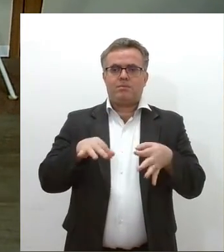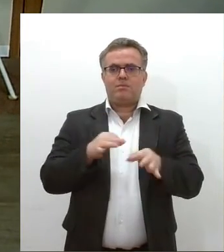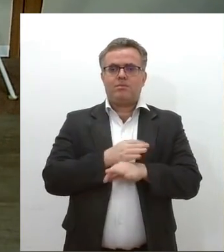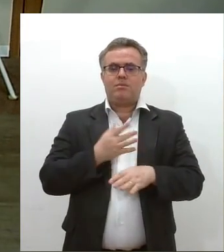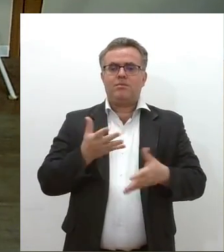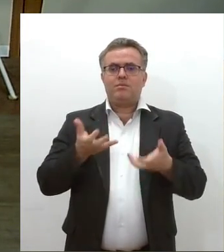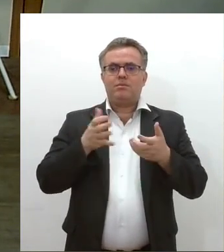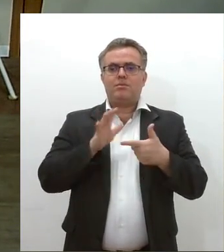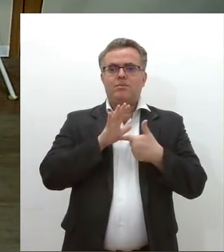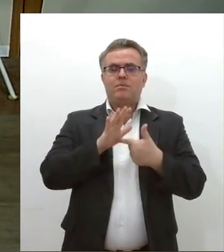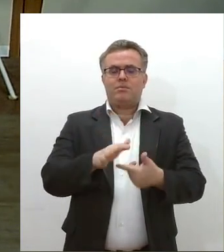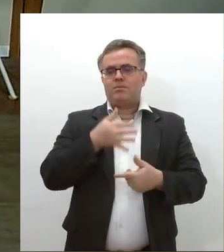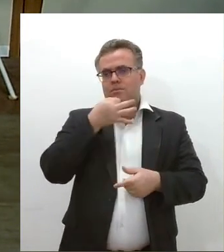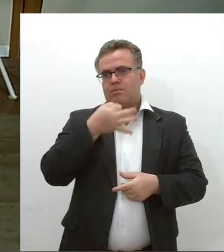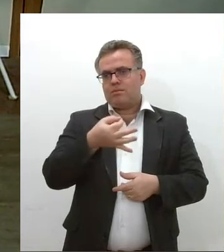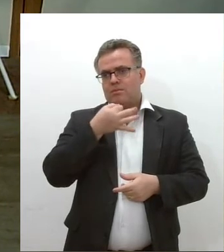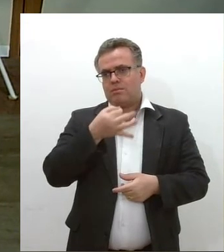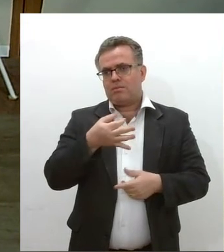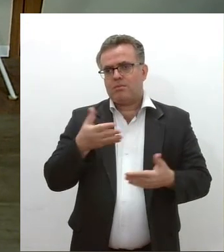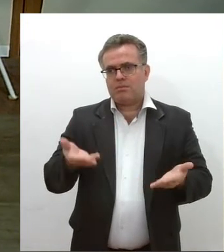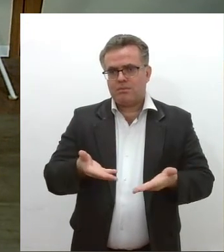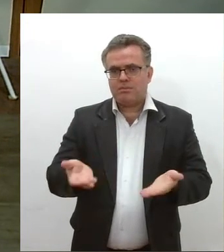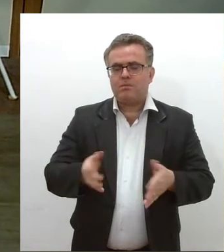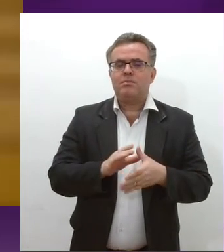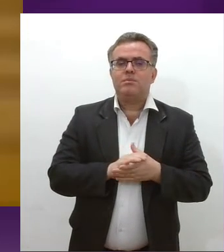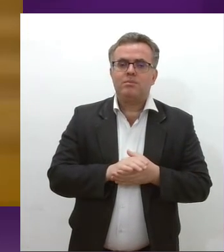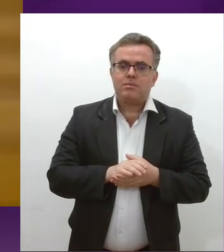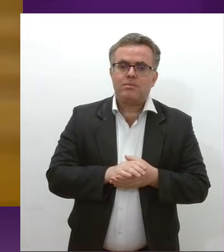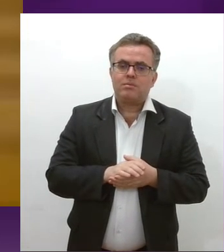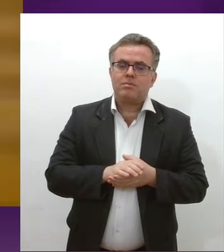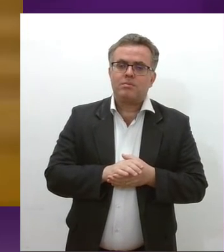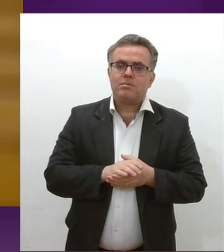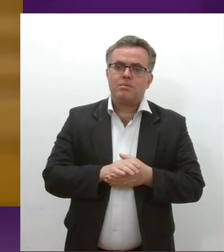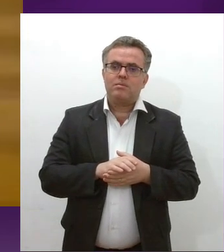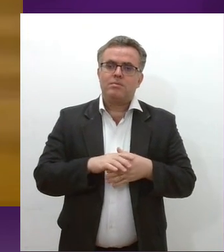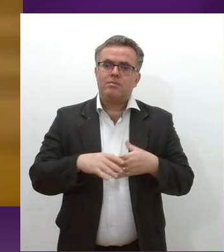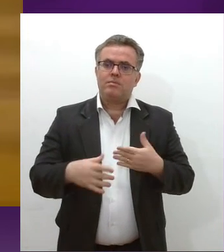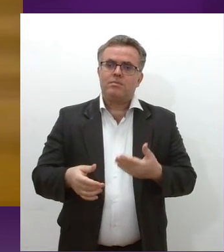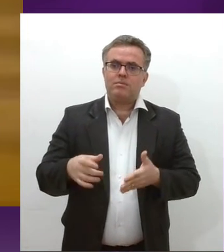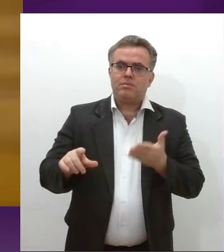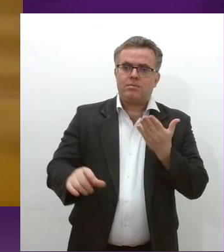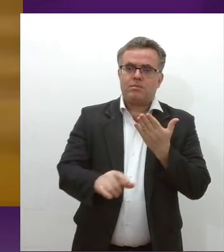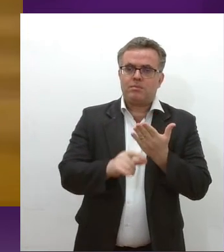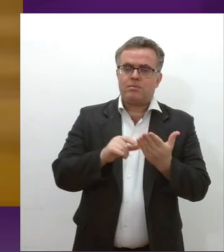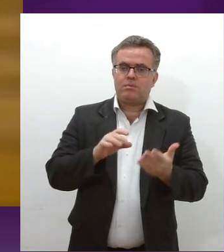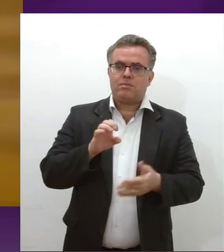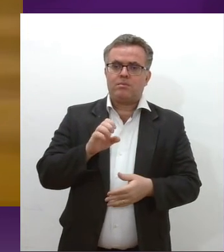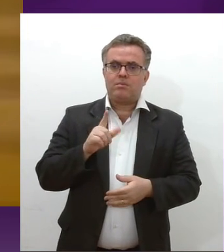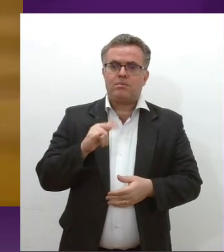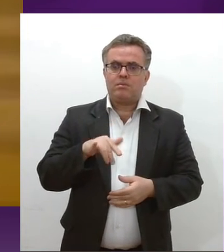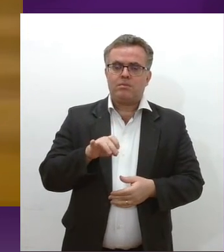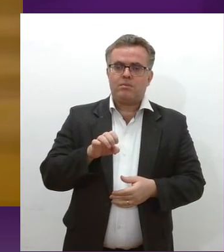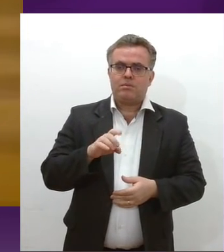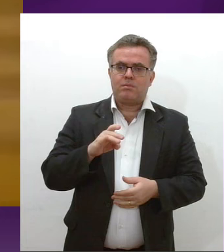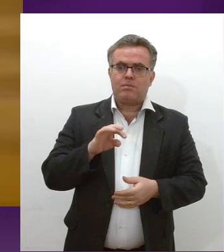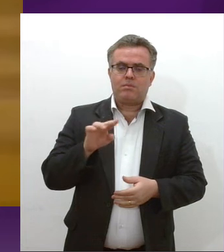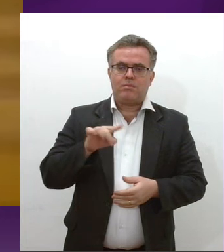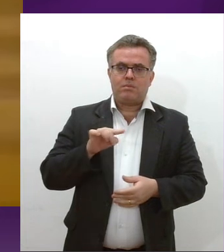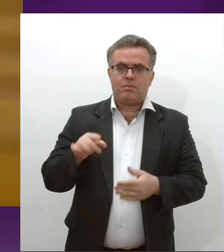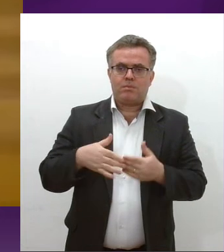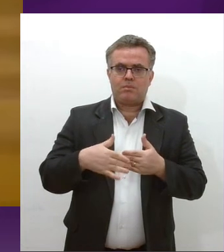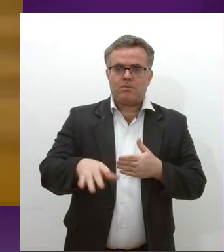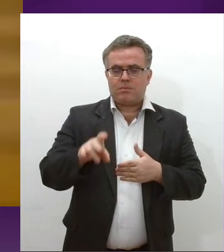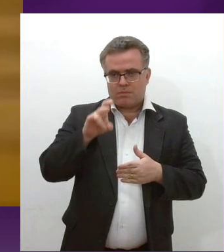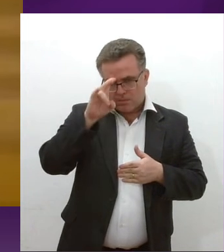quadro Dica do Elas. Olha, a jornalista e escritora Eliana Alves Cruz lança na próxima quinta-feira